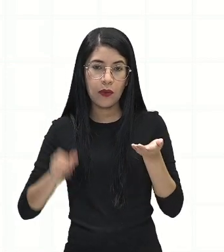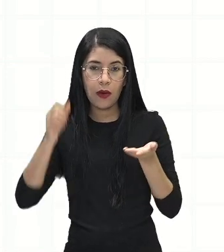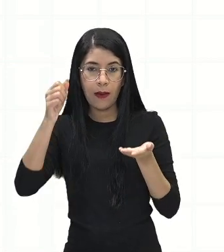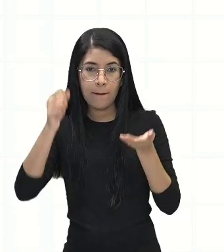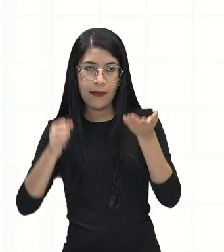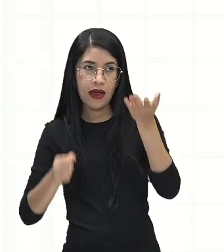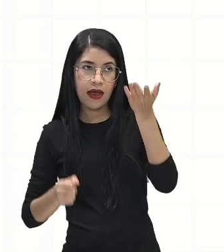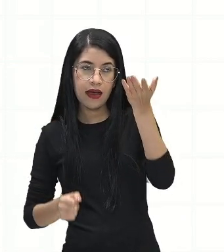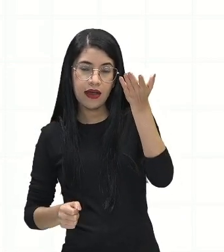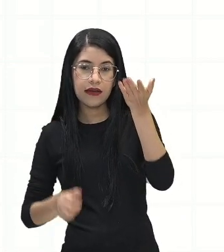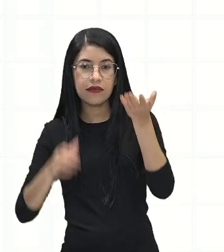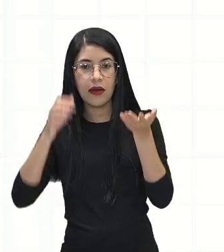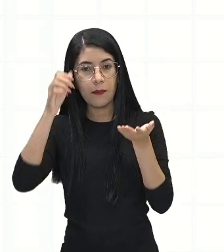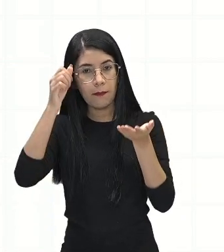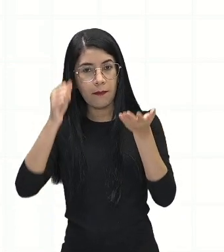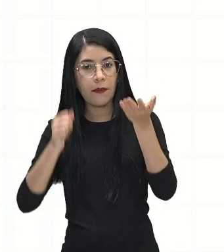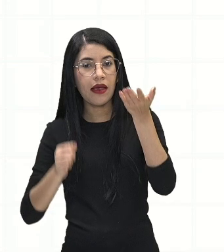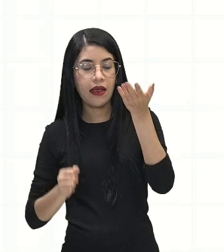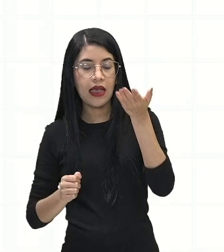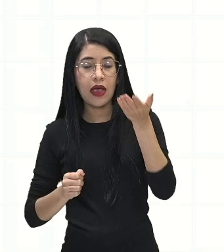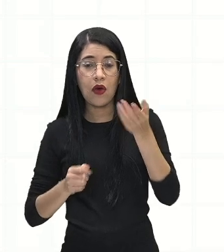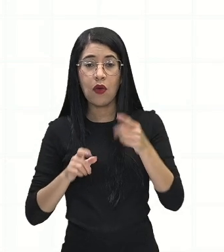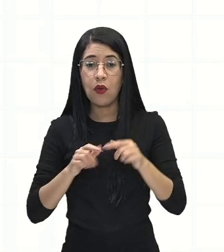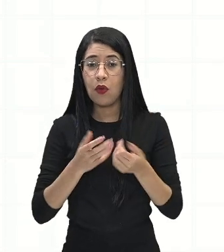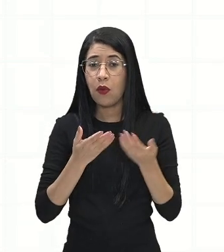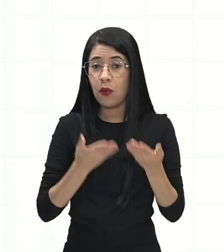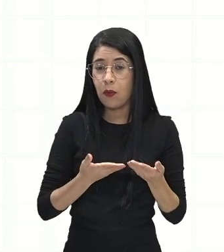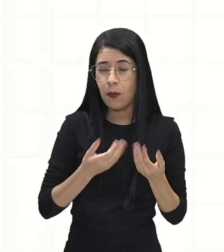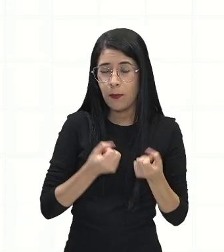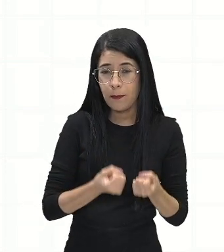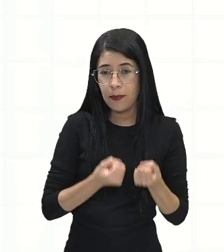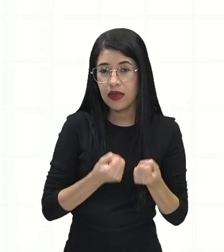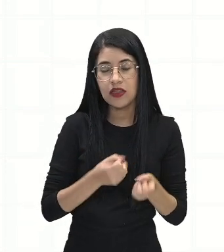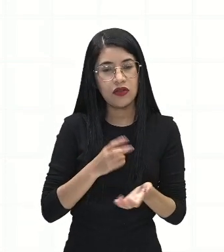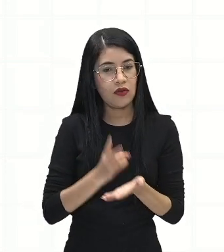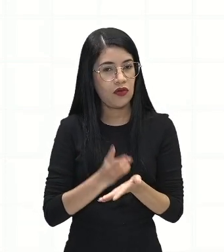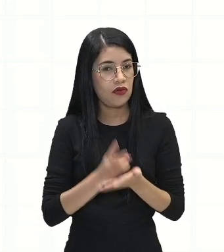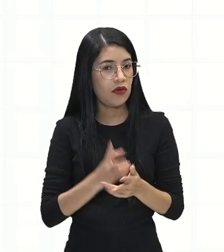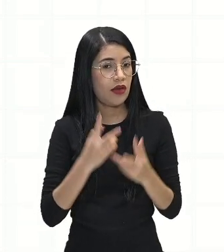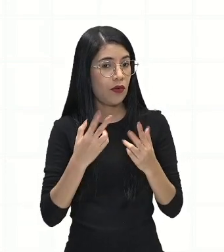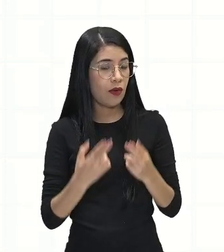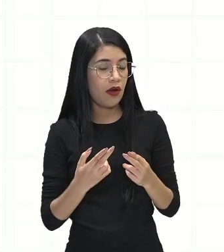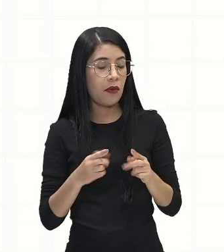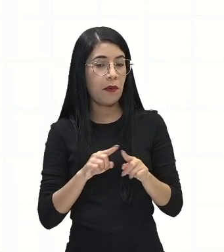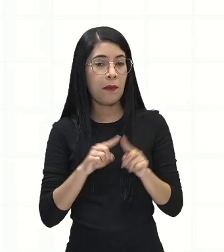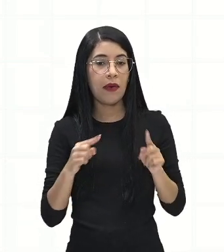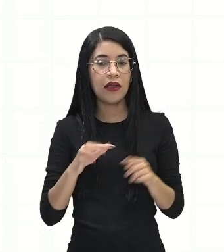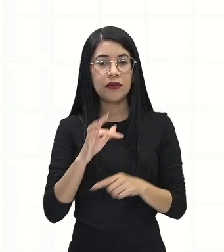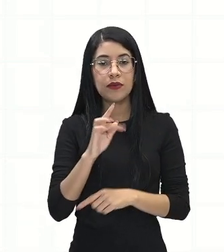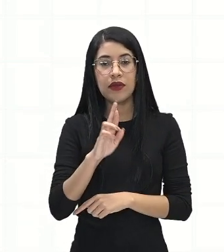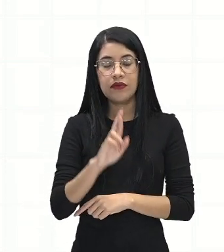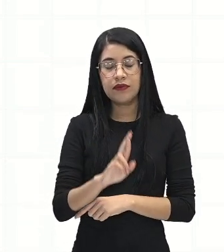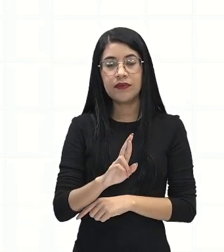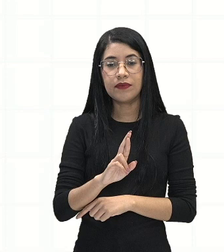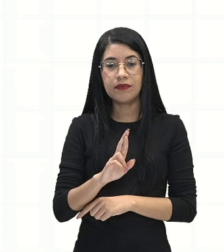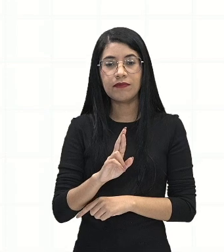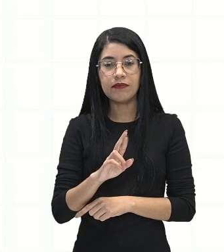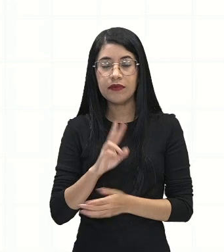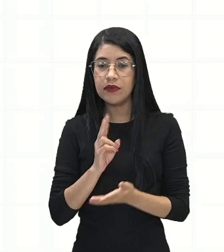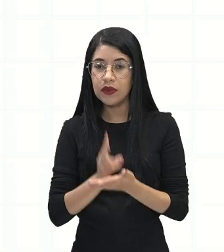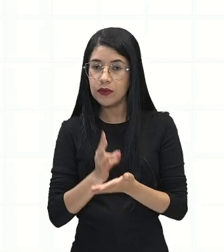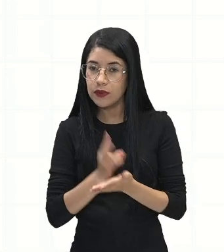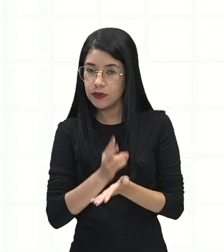desse objeto, ele não vai diminuir, certo? Então, a força resistente desse objeto